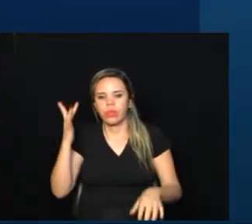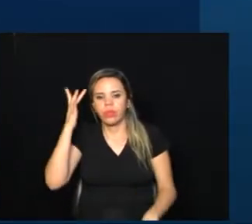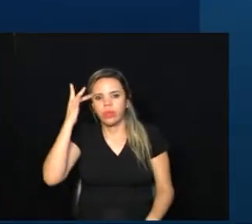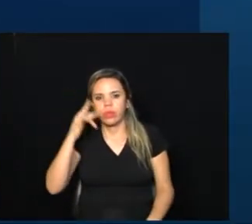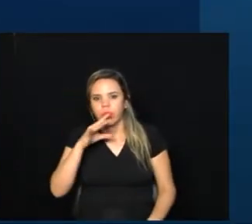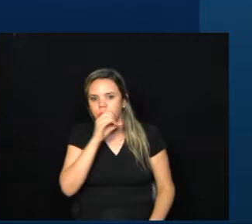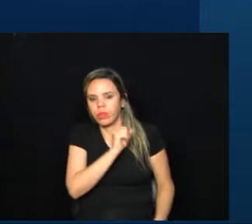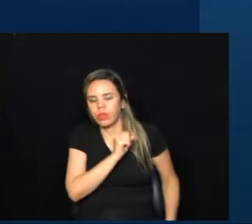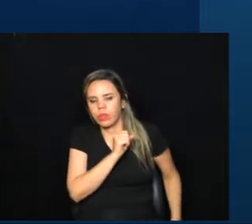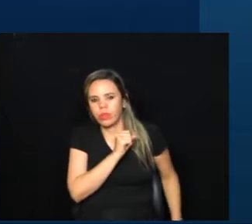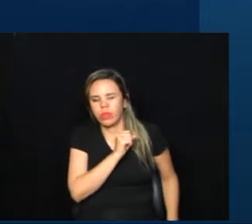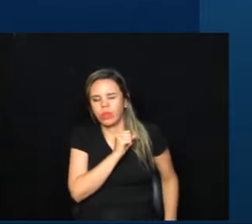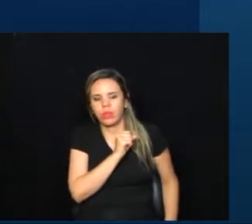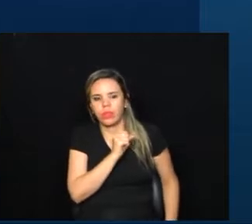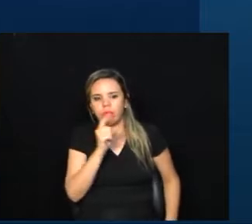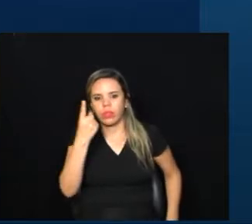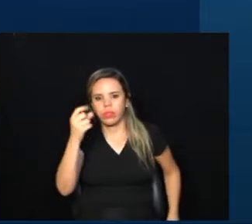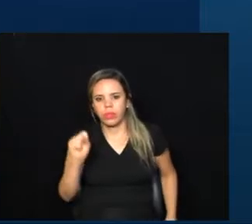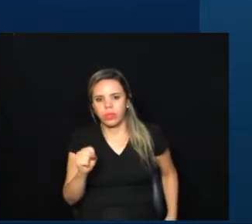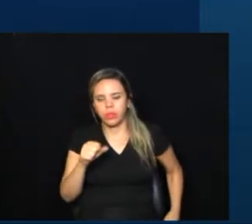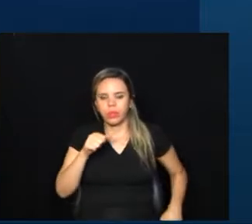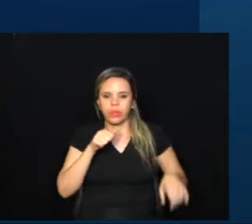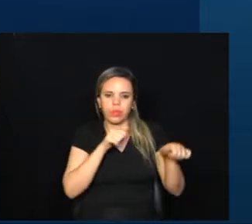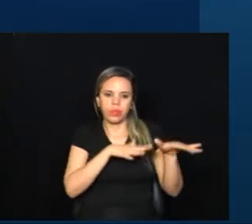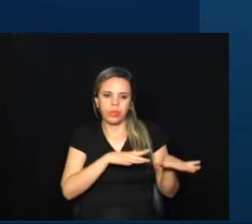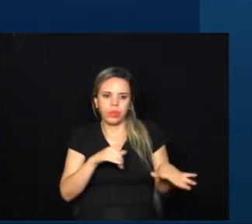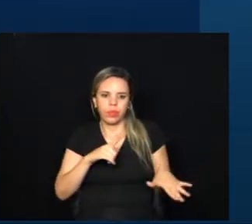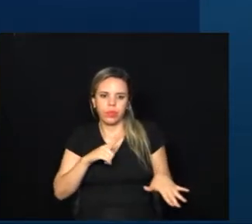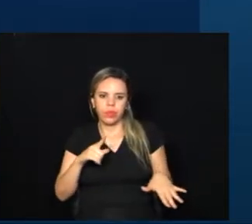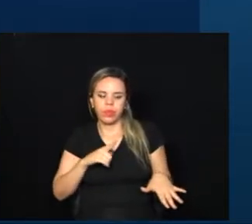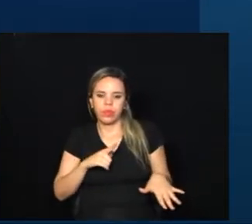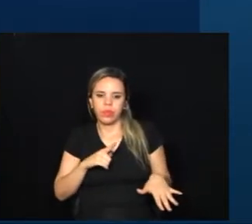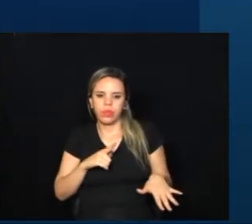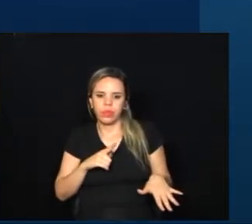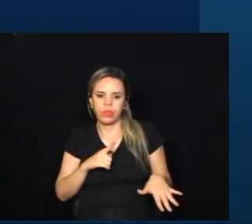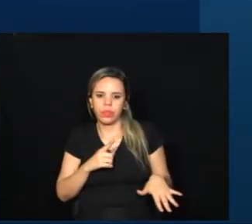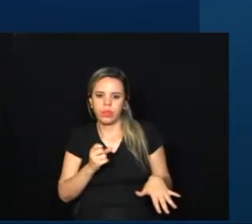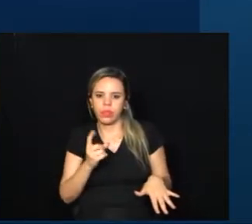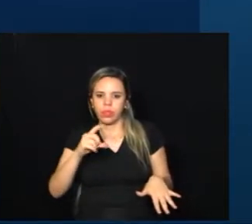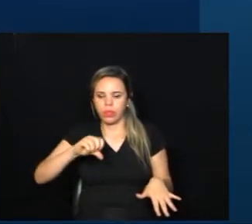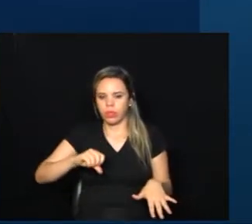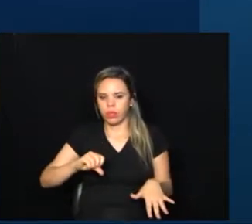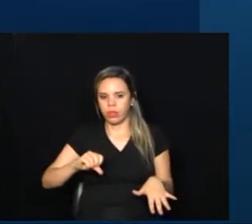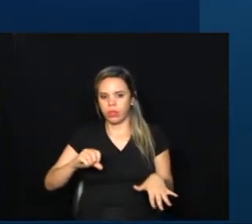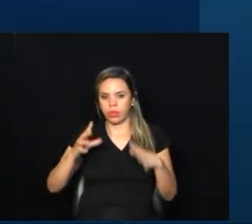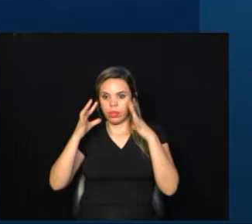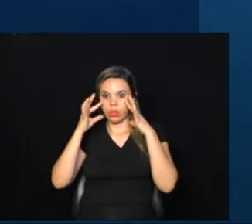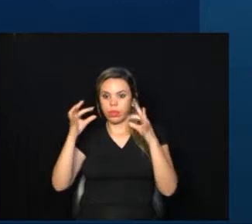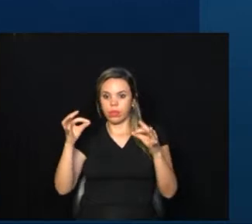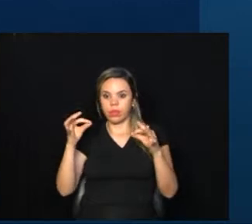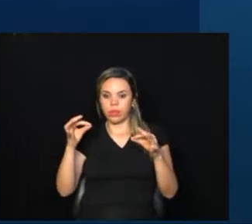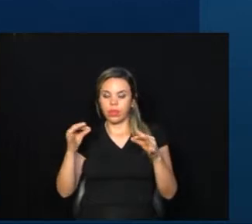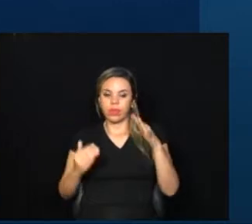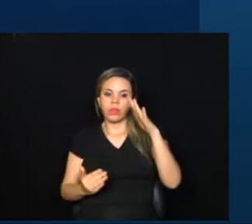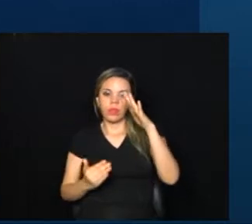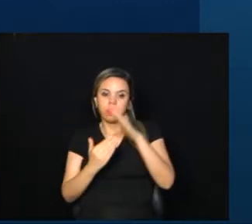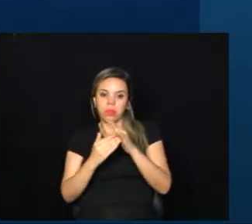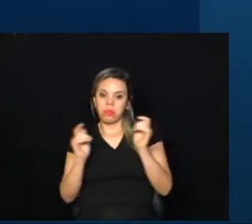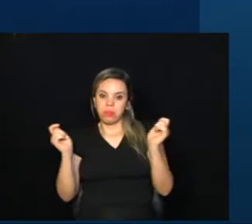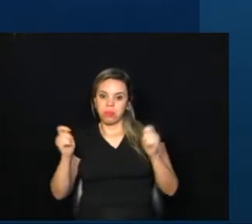no sábado, dia 18 de setembro, nós temos mínima de 19. Atenção para a máxima,